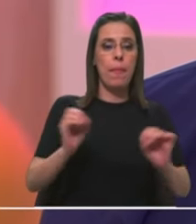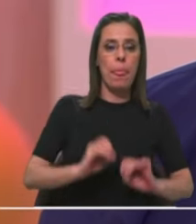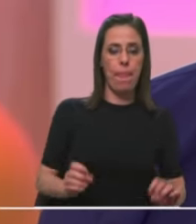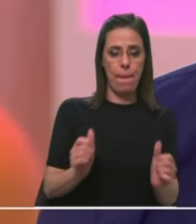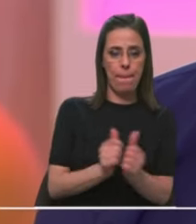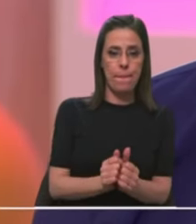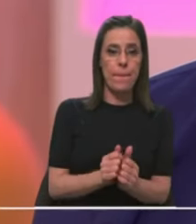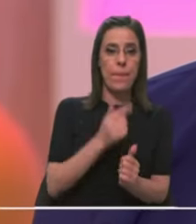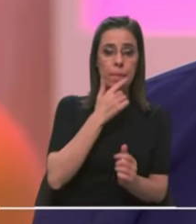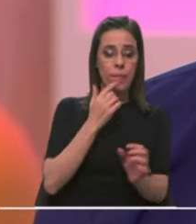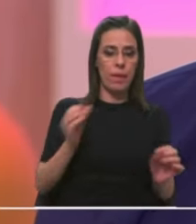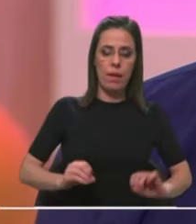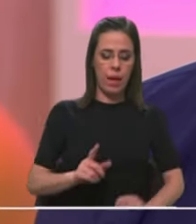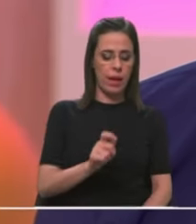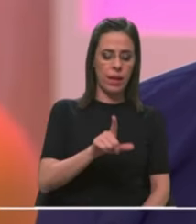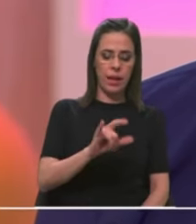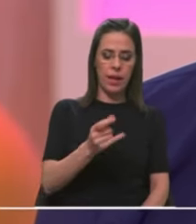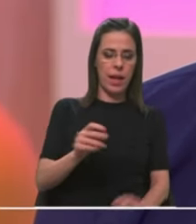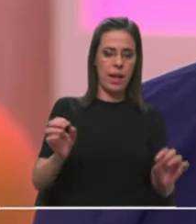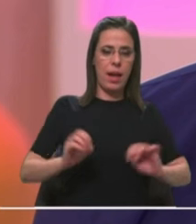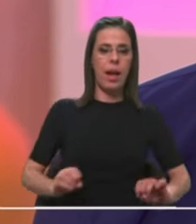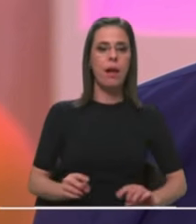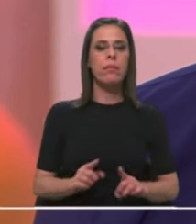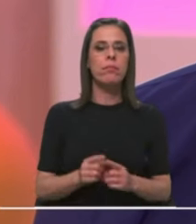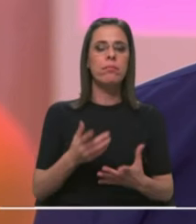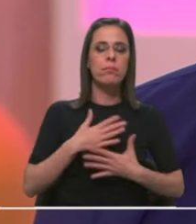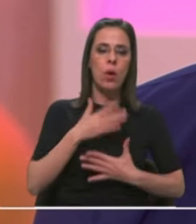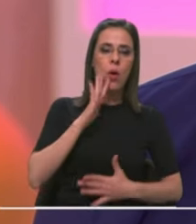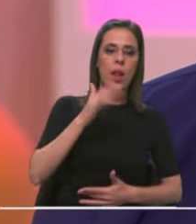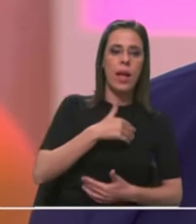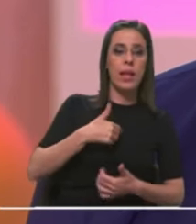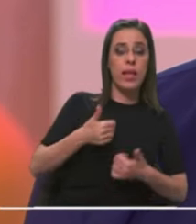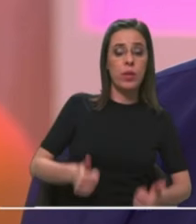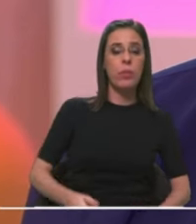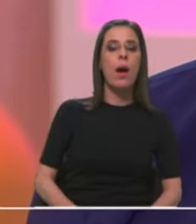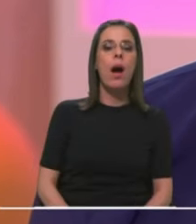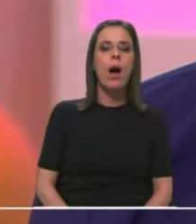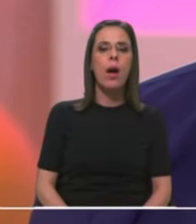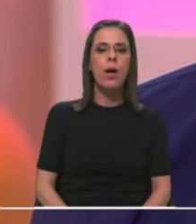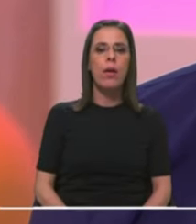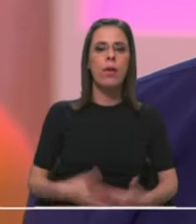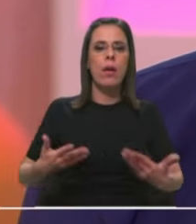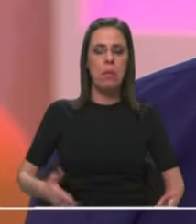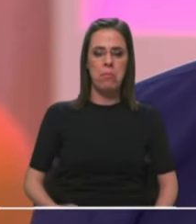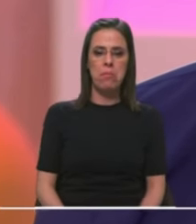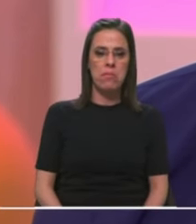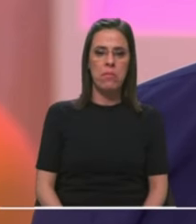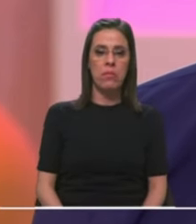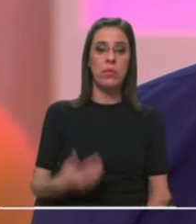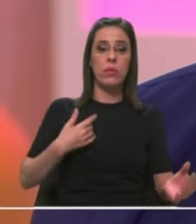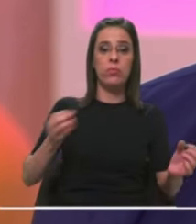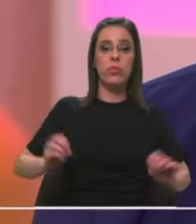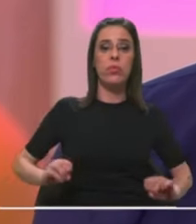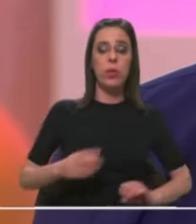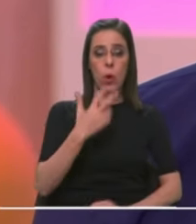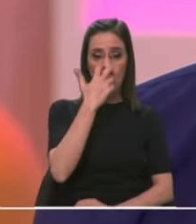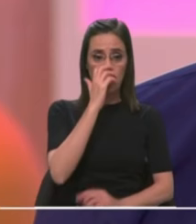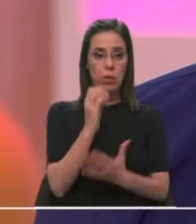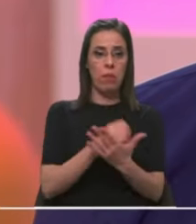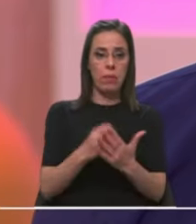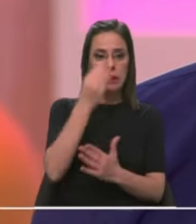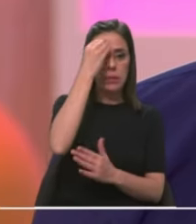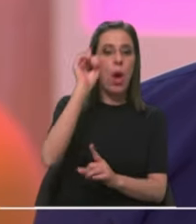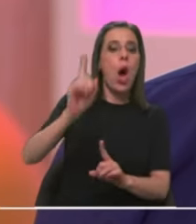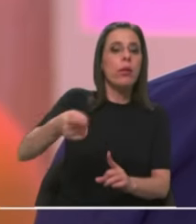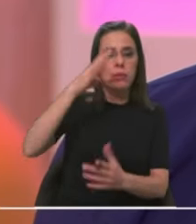com a Eliana? Não fico. Nem sequer, olá, estás boa? Ah, neste momento não tenho curiosidade para saber